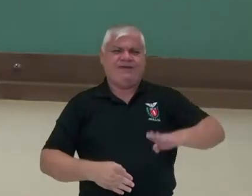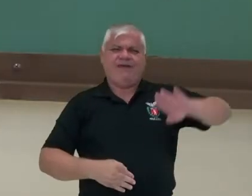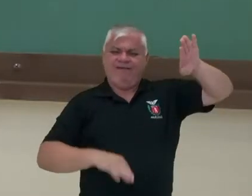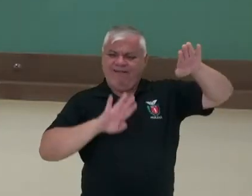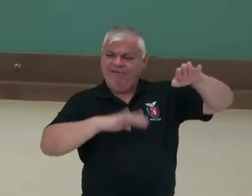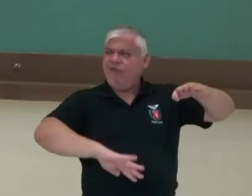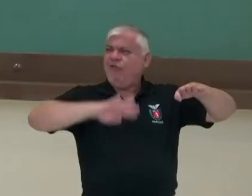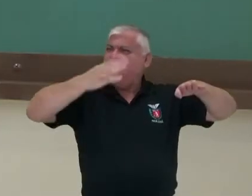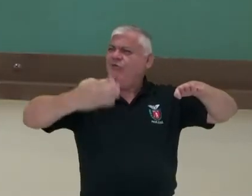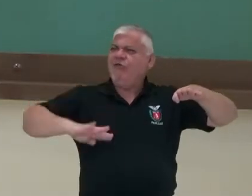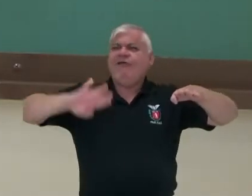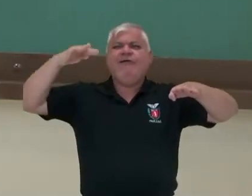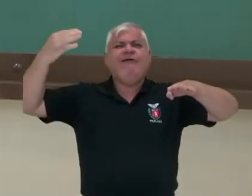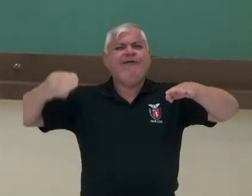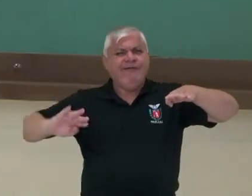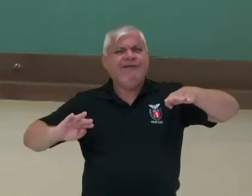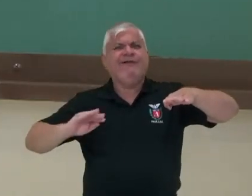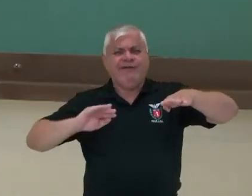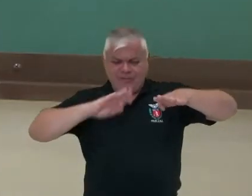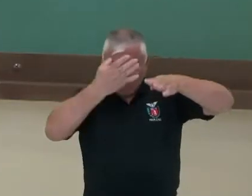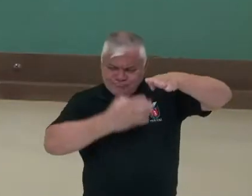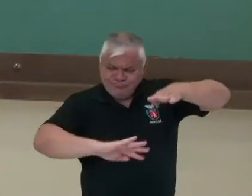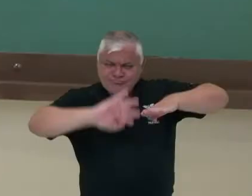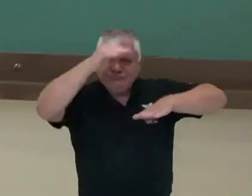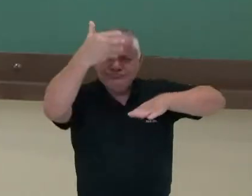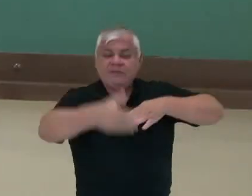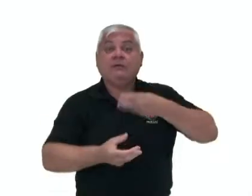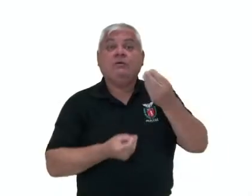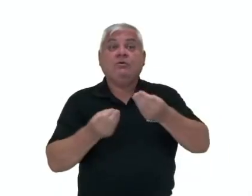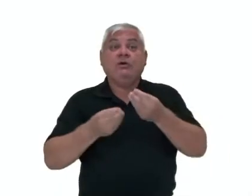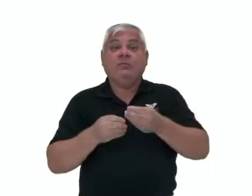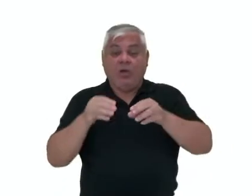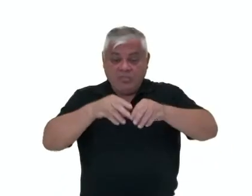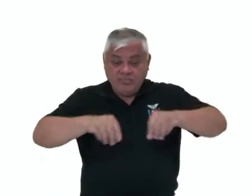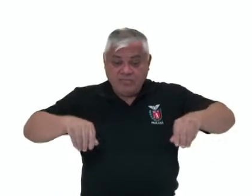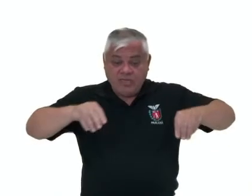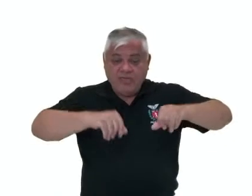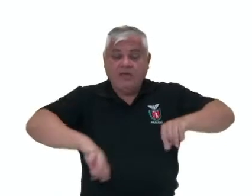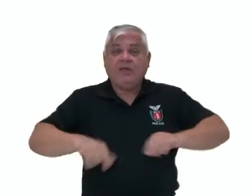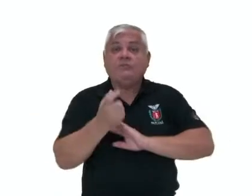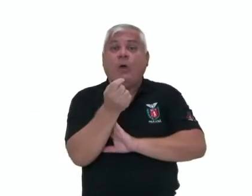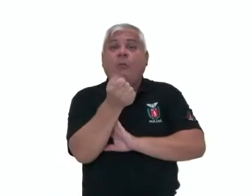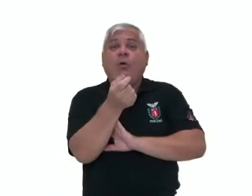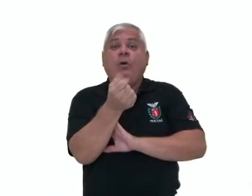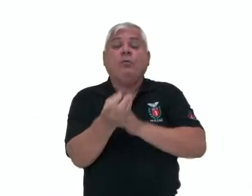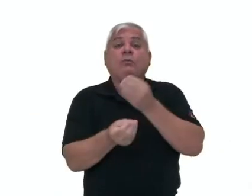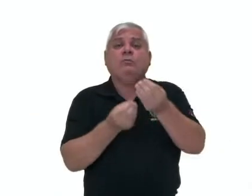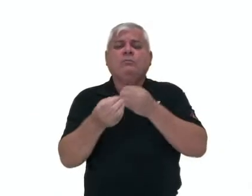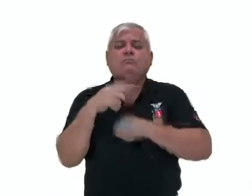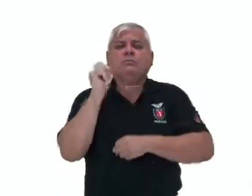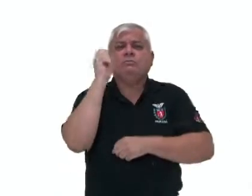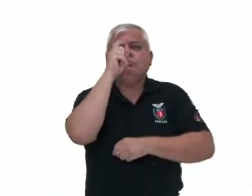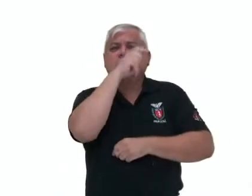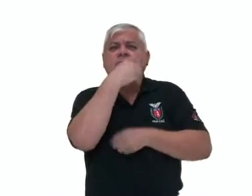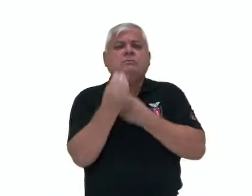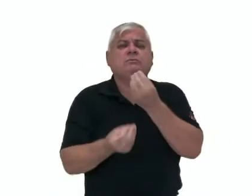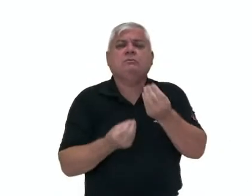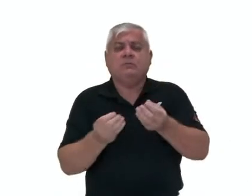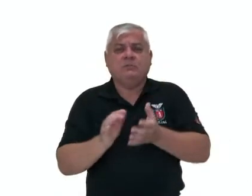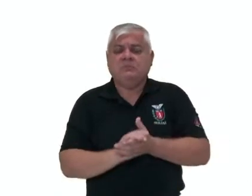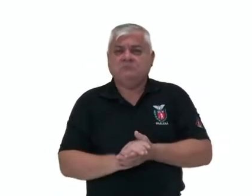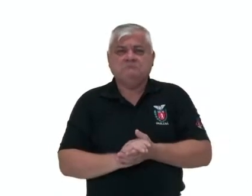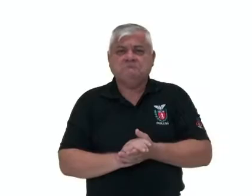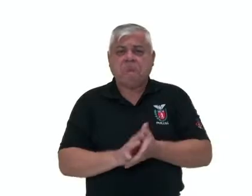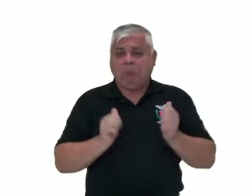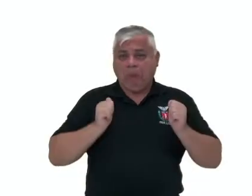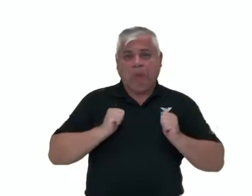essa geografia, né? E mesmo com um terreno que eles poderiam achar difícil, enfim, não